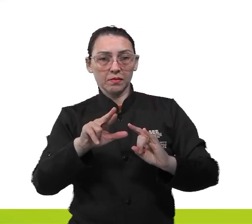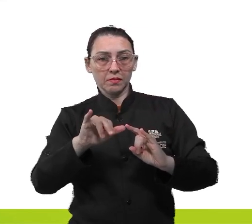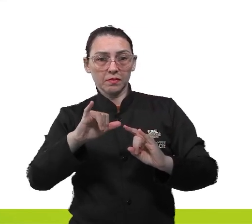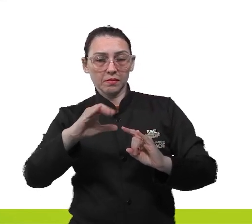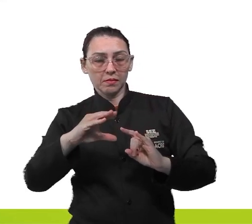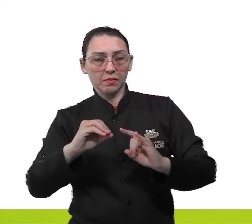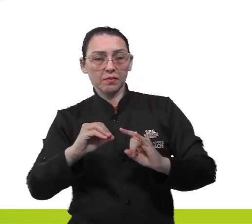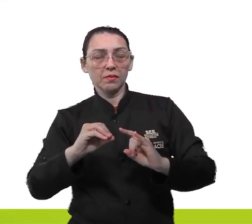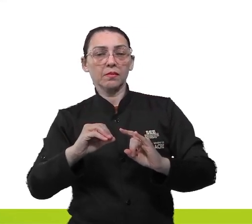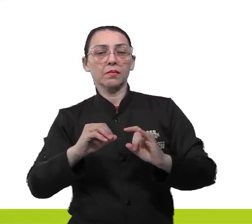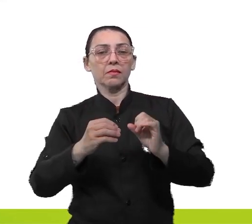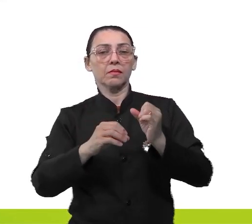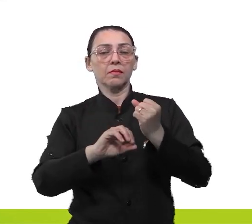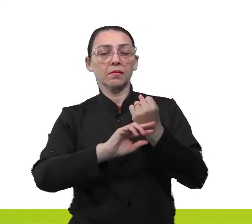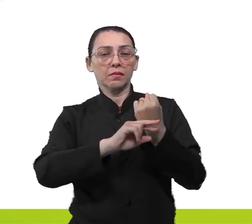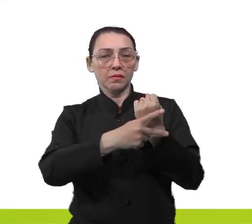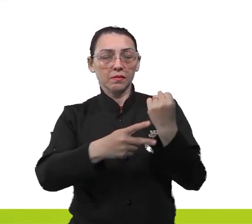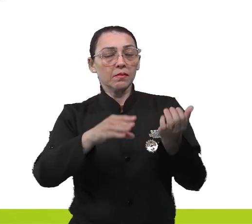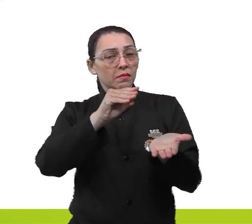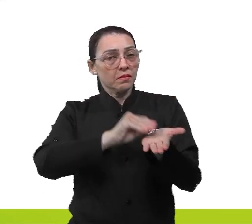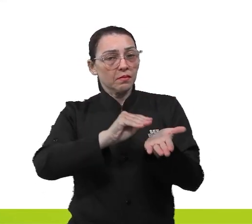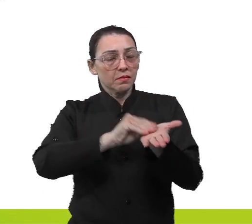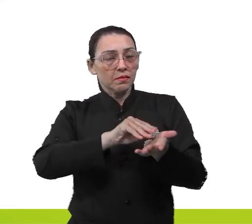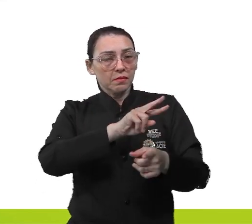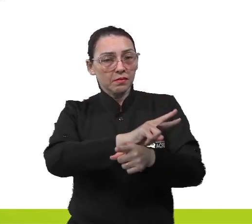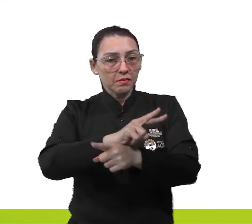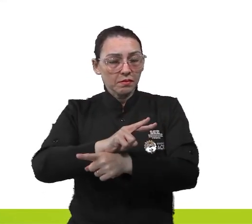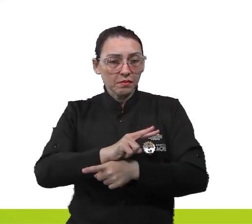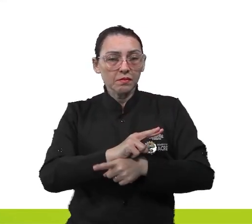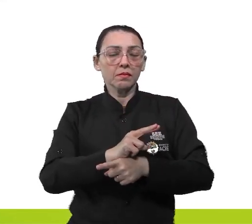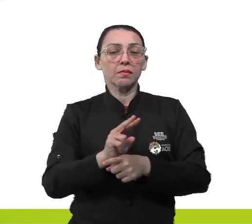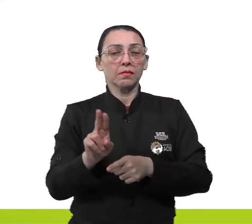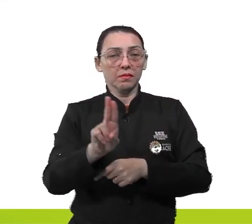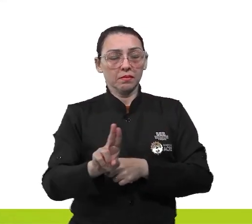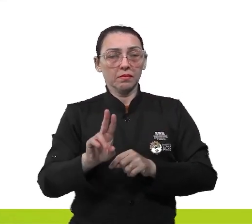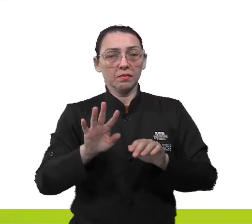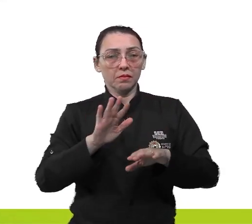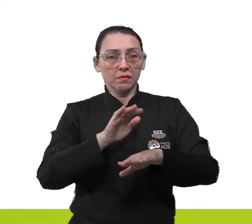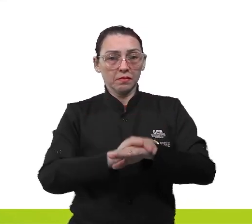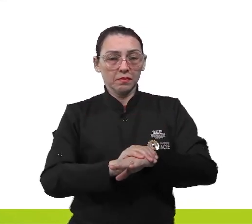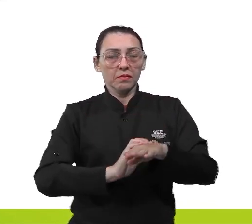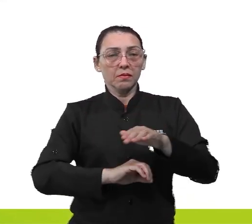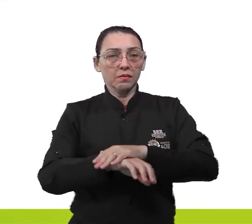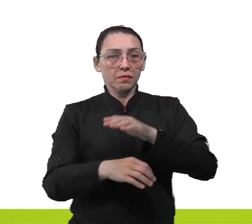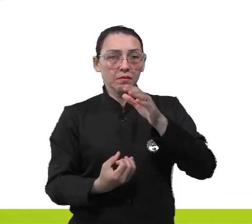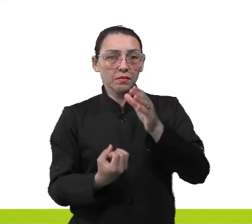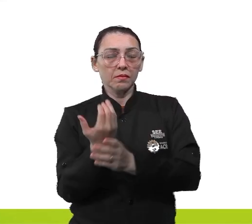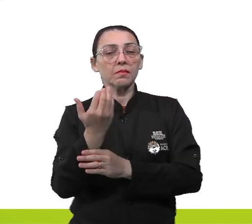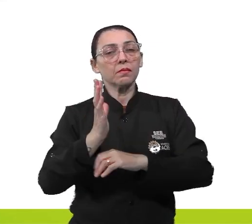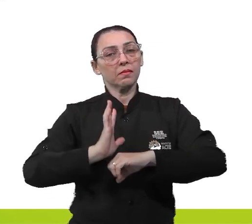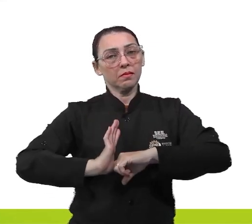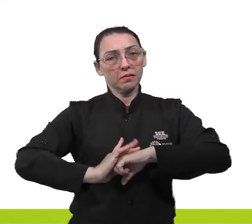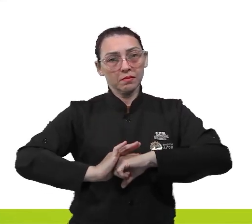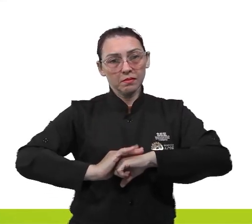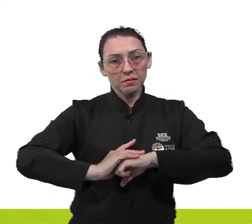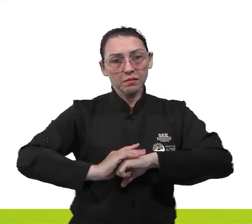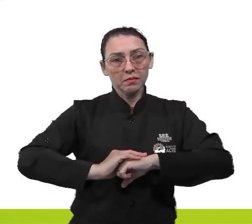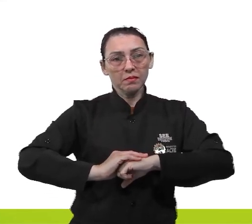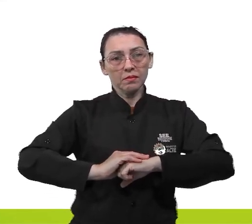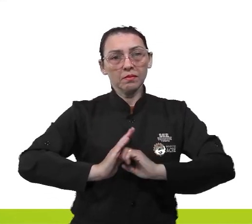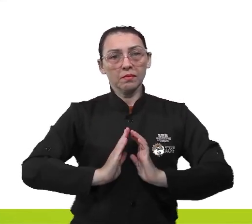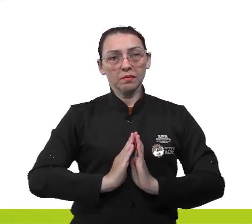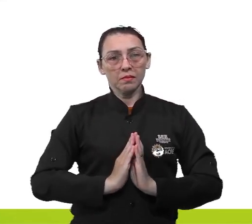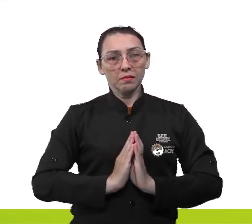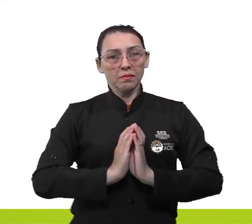A consequência da falta de cuidados nesse manuseio é o aparecimento de doenças